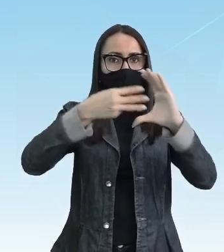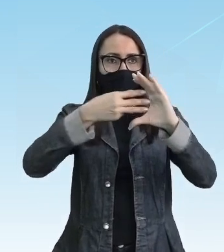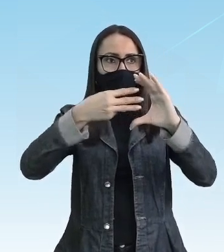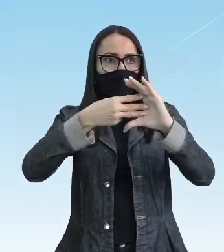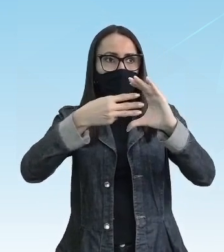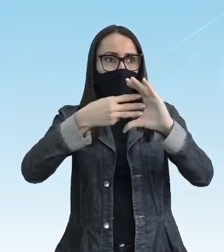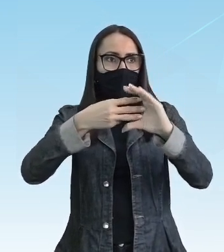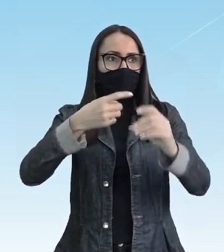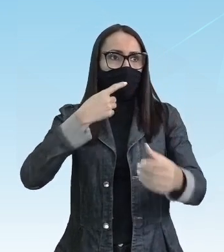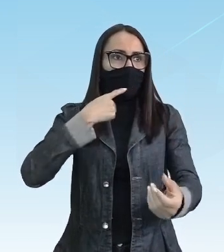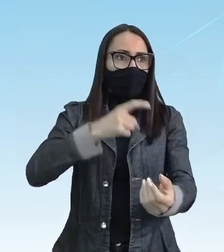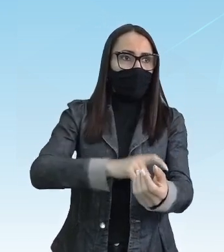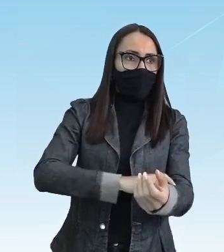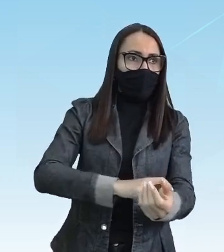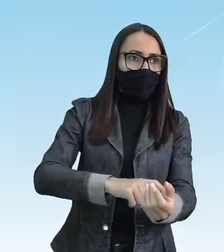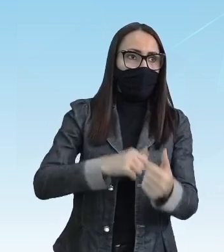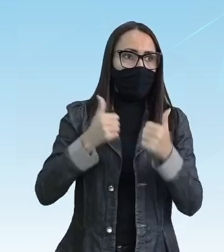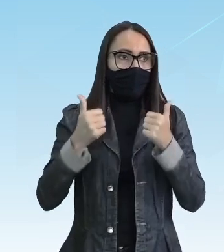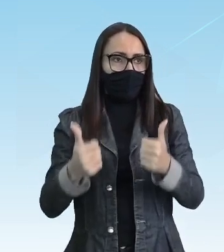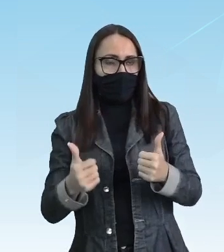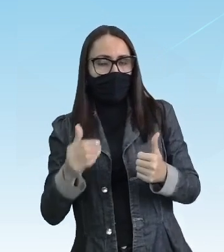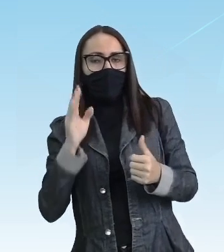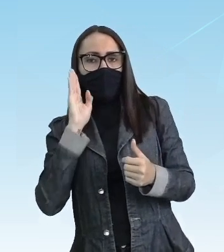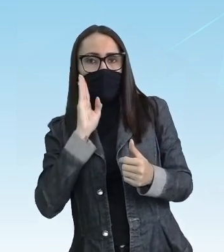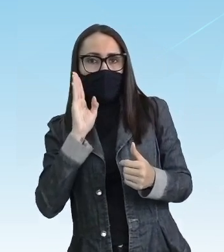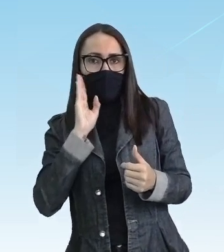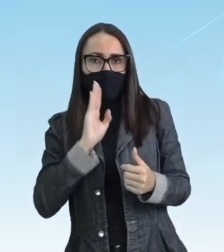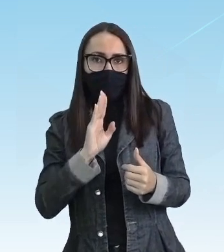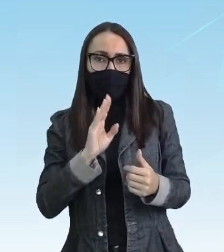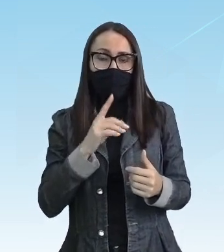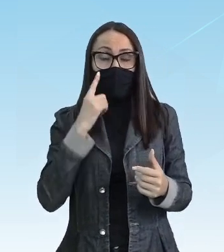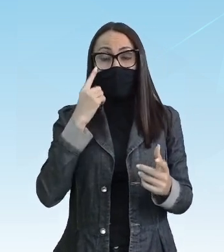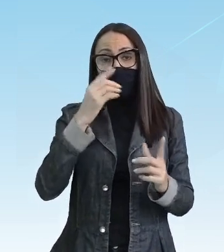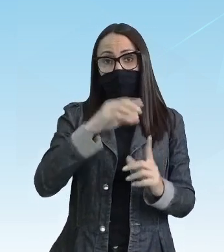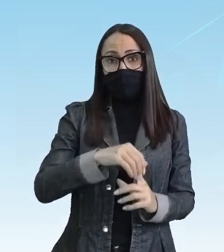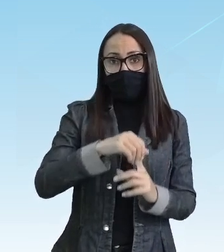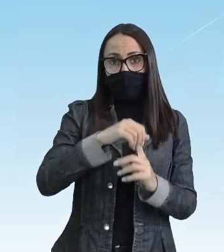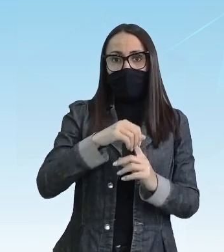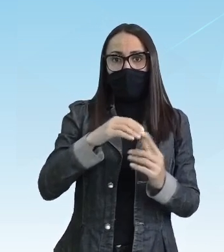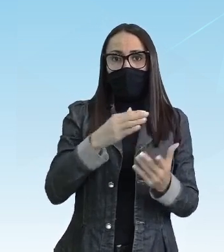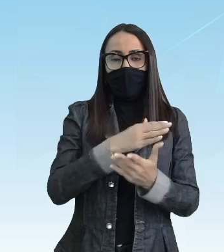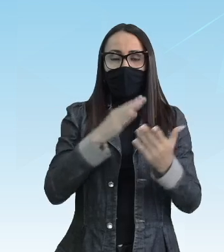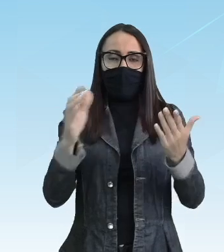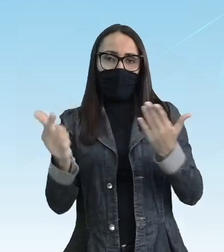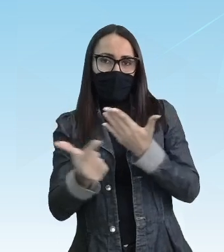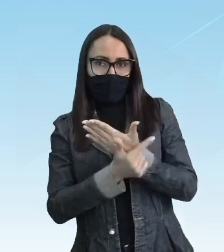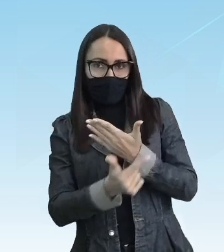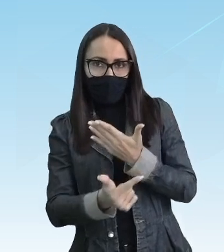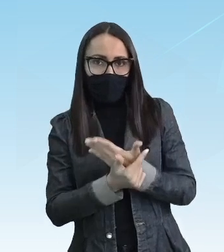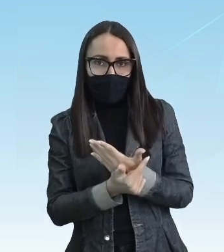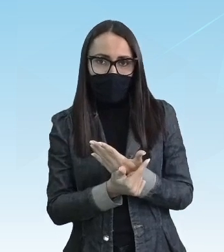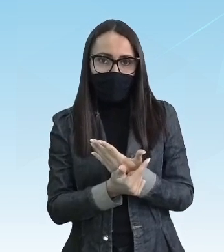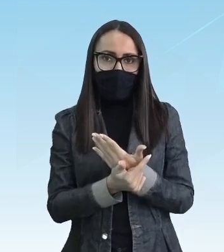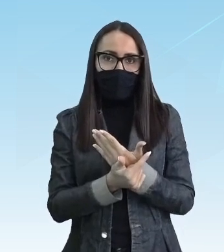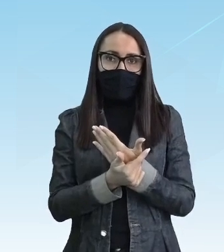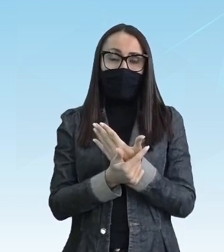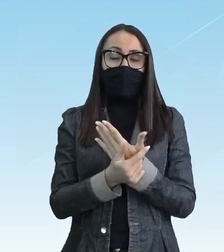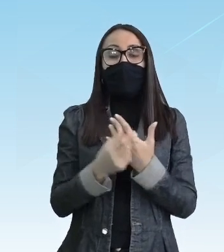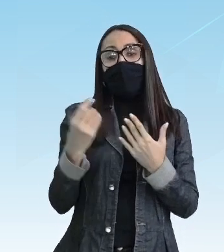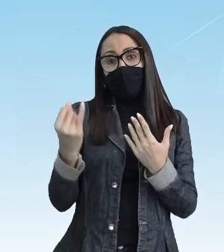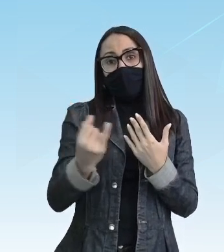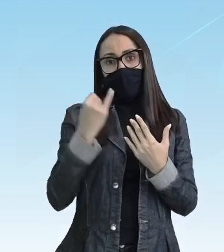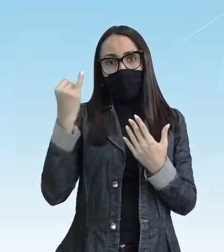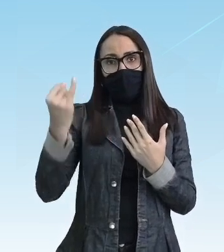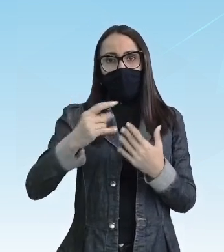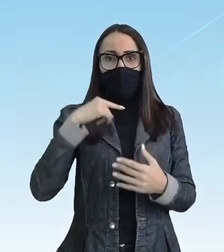sangue. Olha só que legal, essa aí é uma das principais funções e importantes do